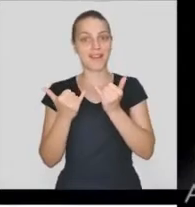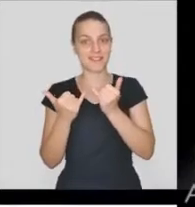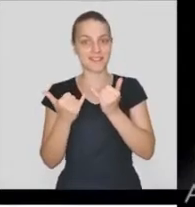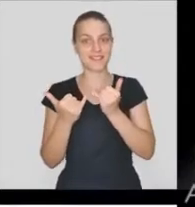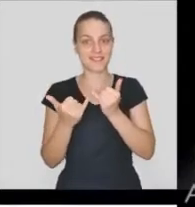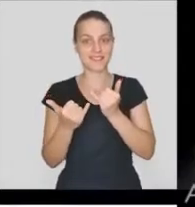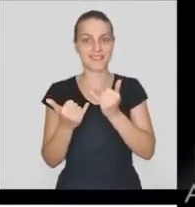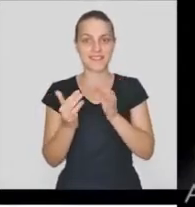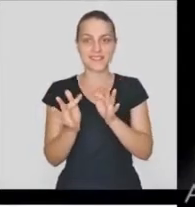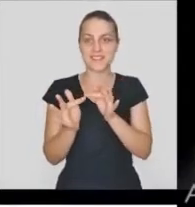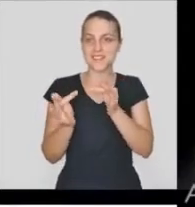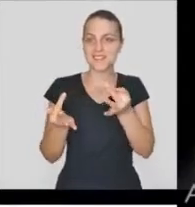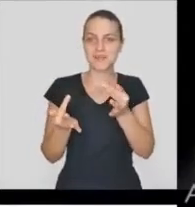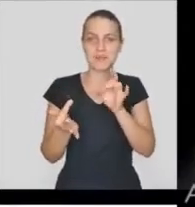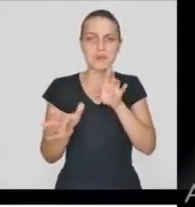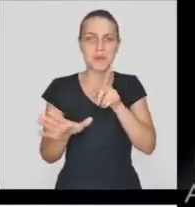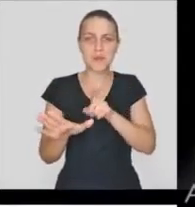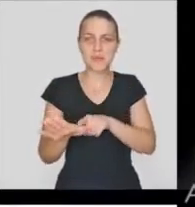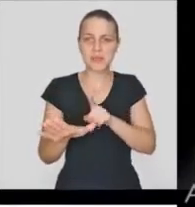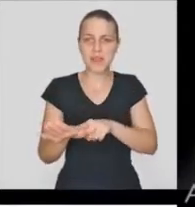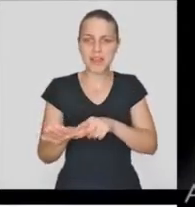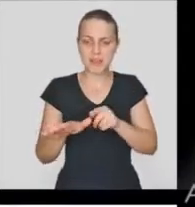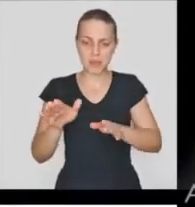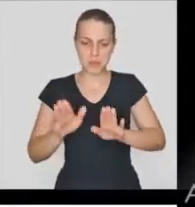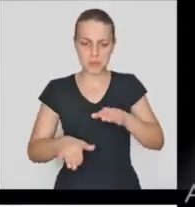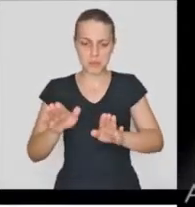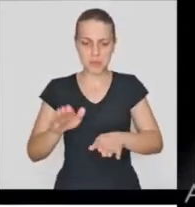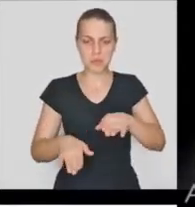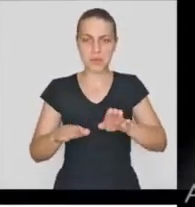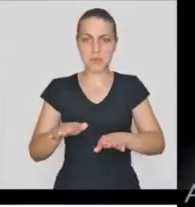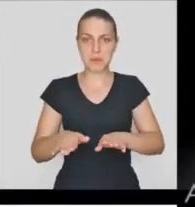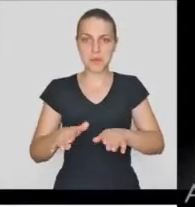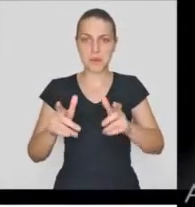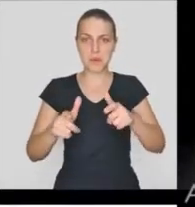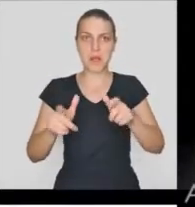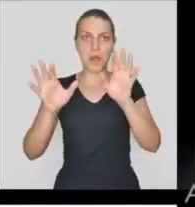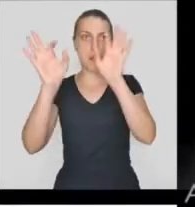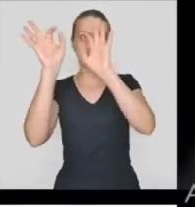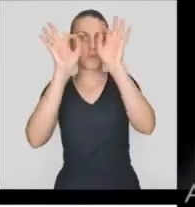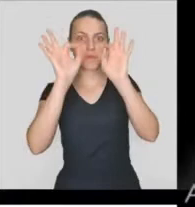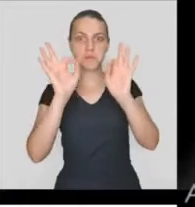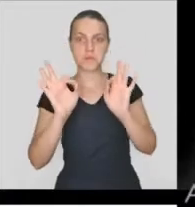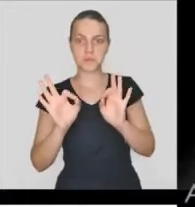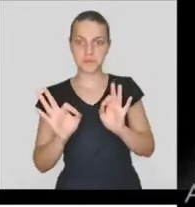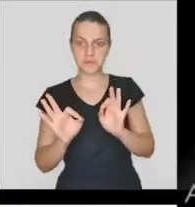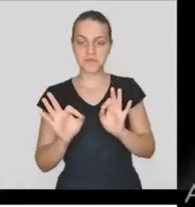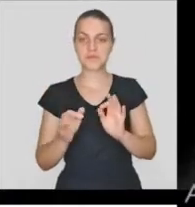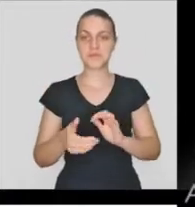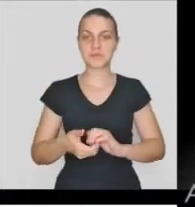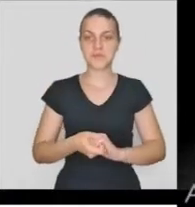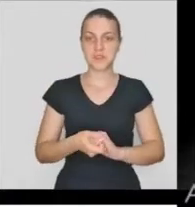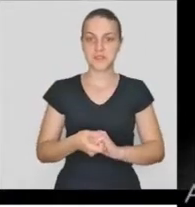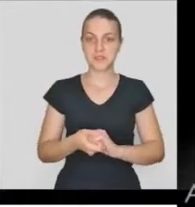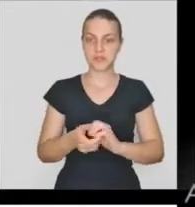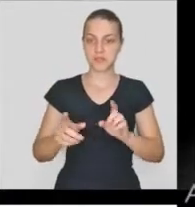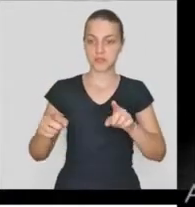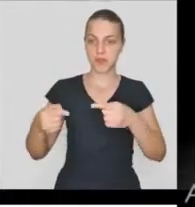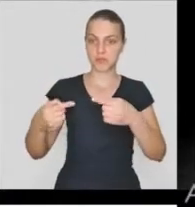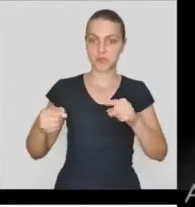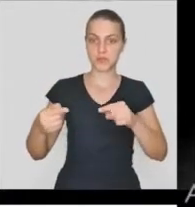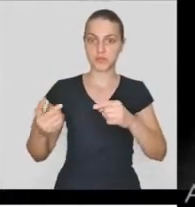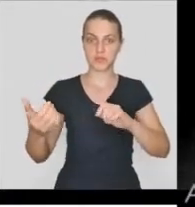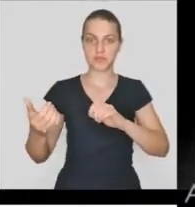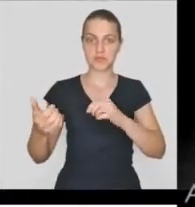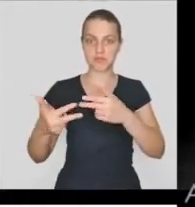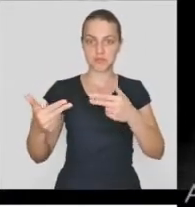tão simples. Só com um sapateado, um cenário, uma ajuda de música, mas poderia não haver a música,